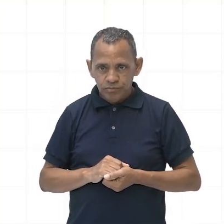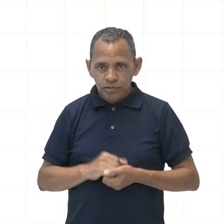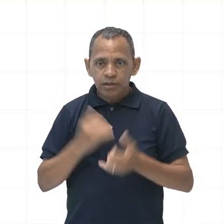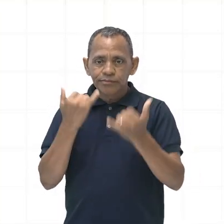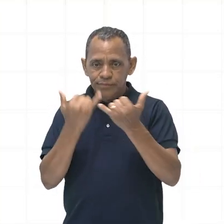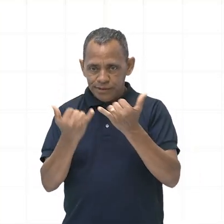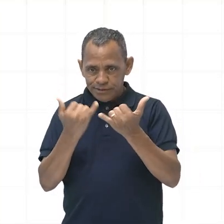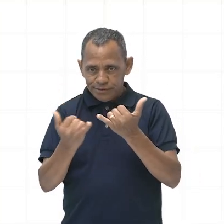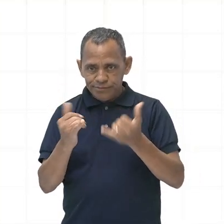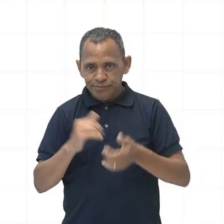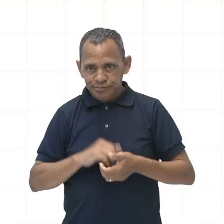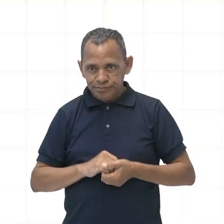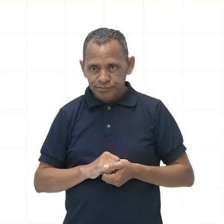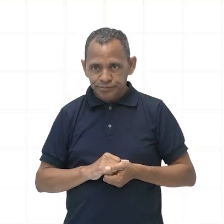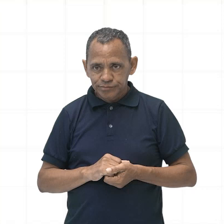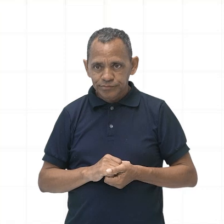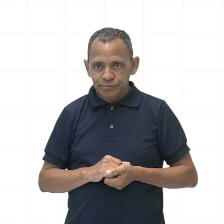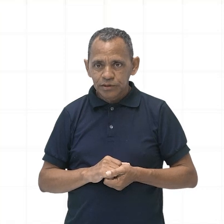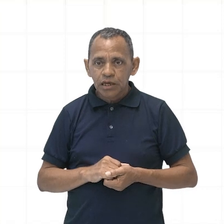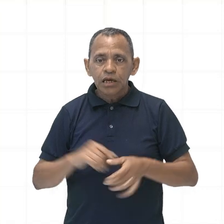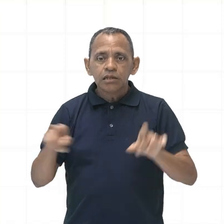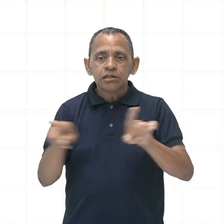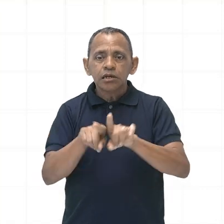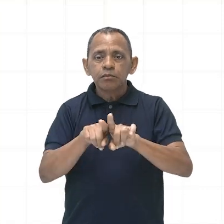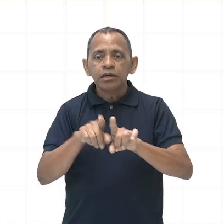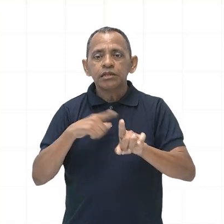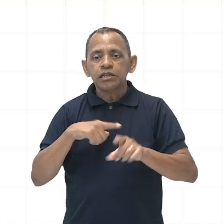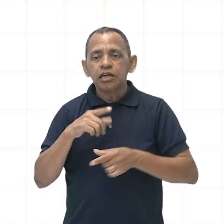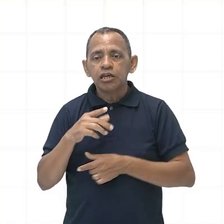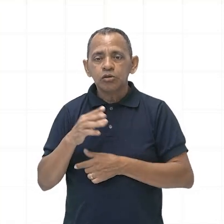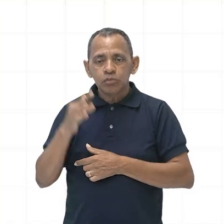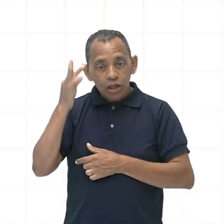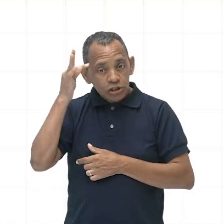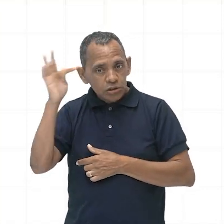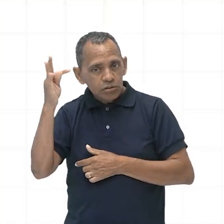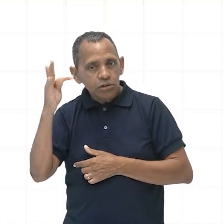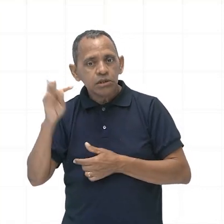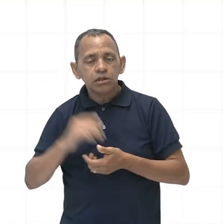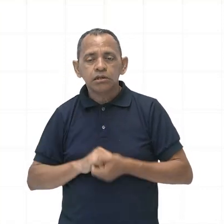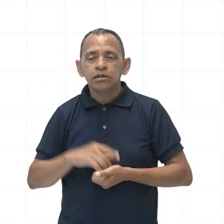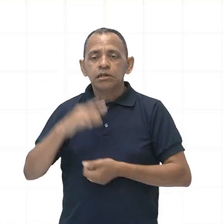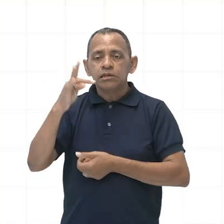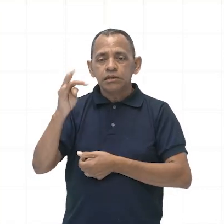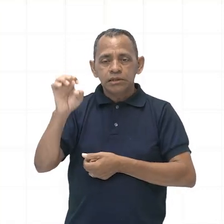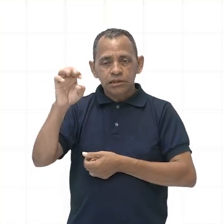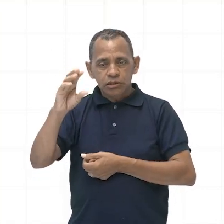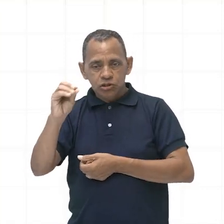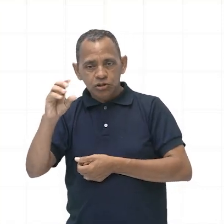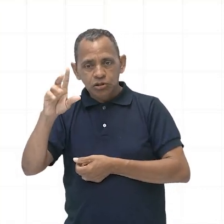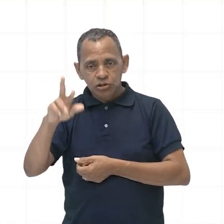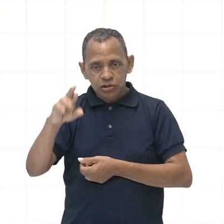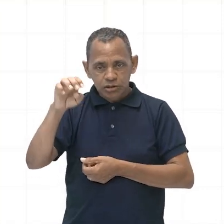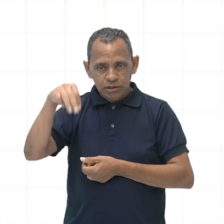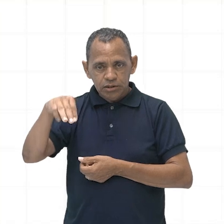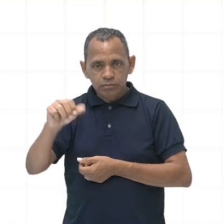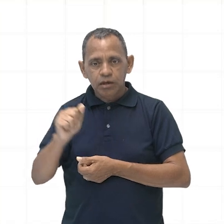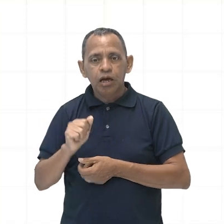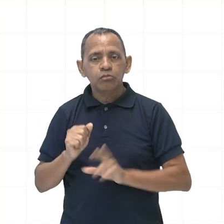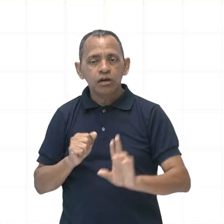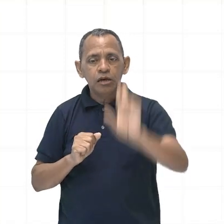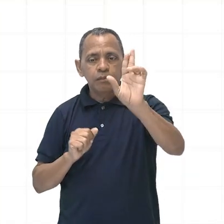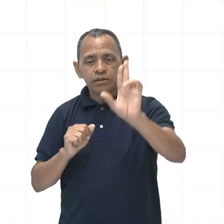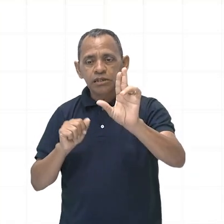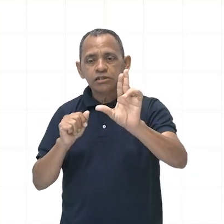semelhantes, tá bom? Também tem um teorema muito importante, que é o teorema que diz o